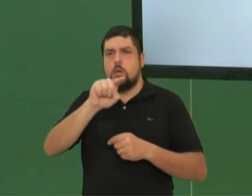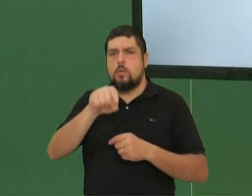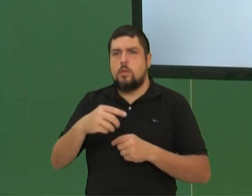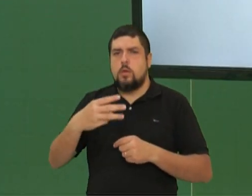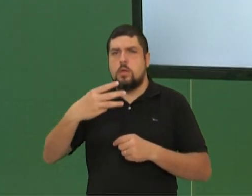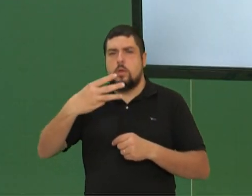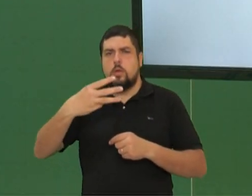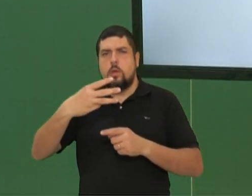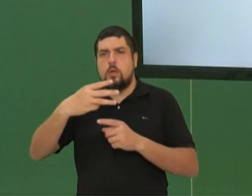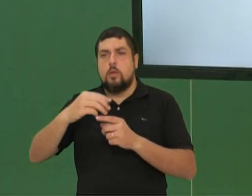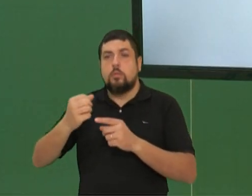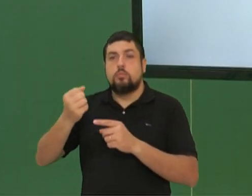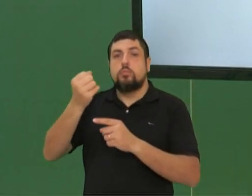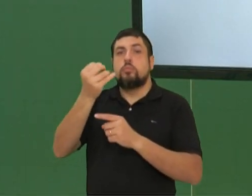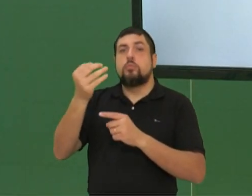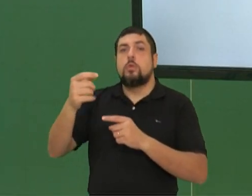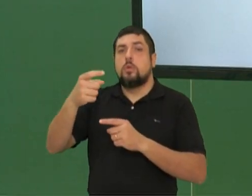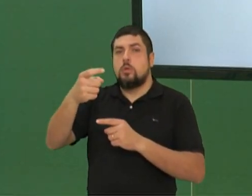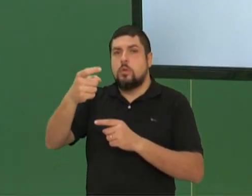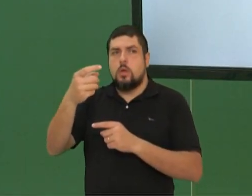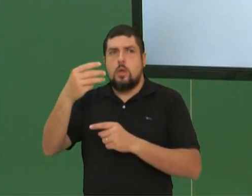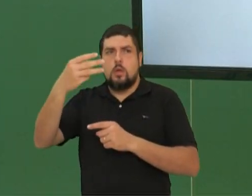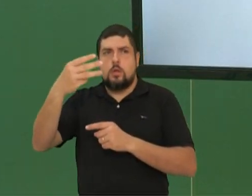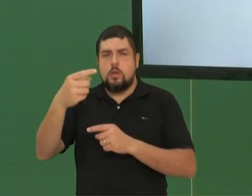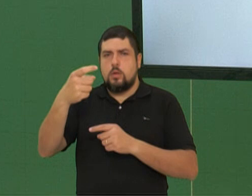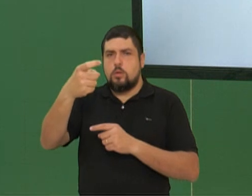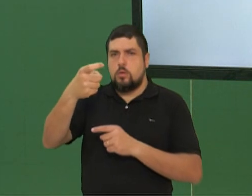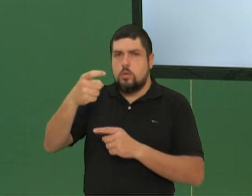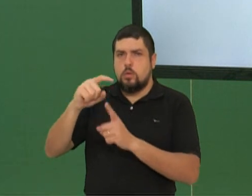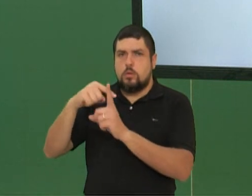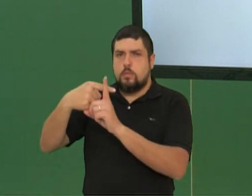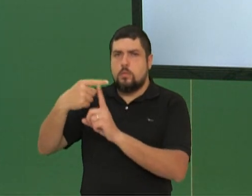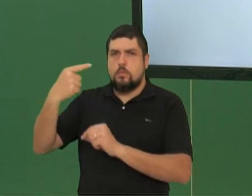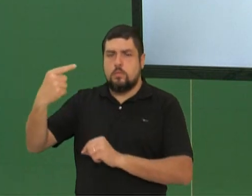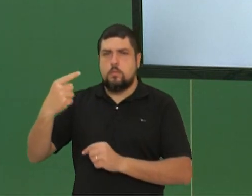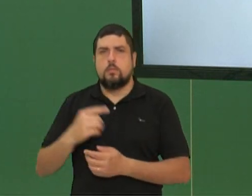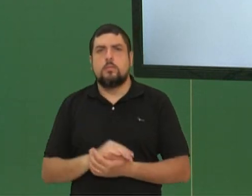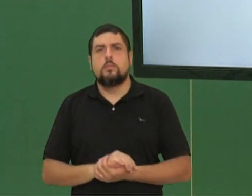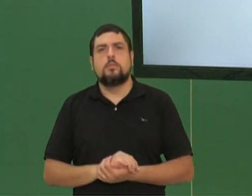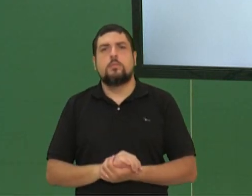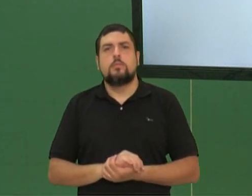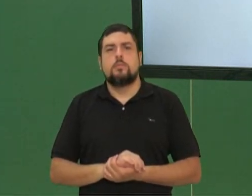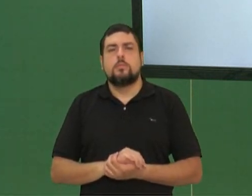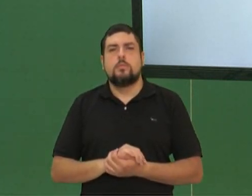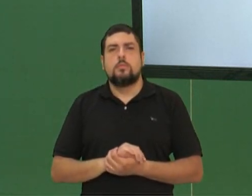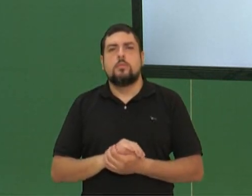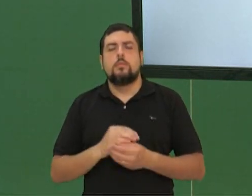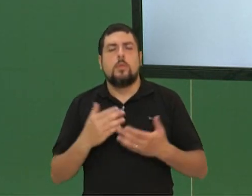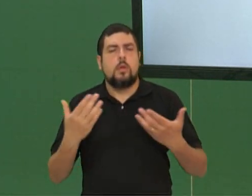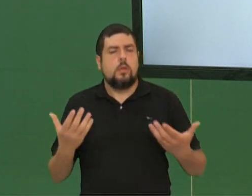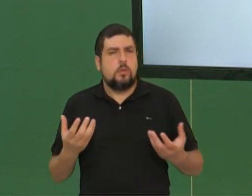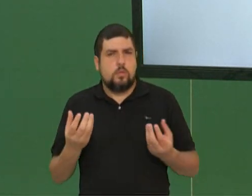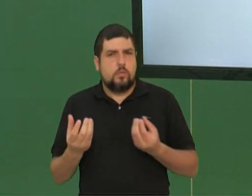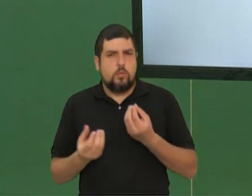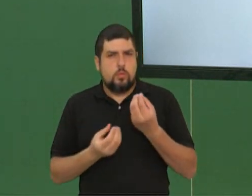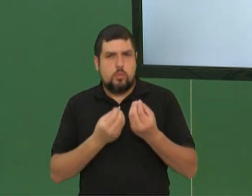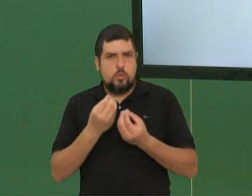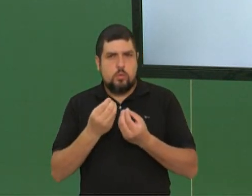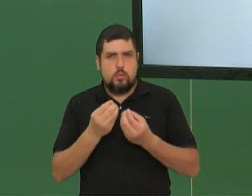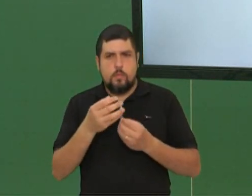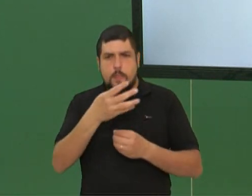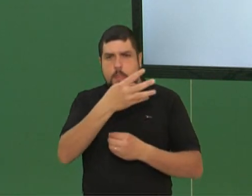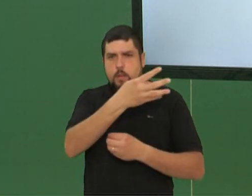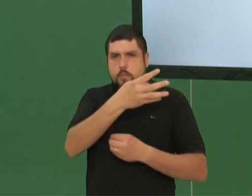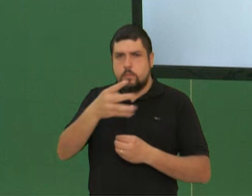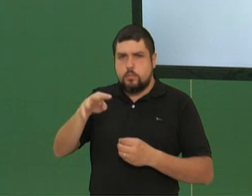elevado a x mais 1. Isso mesmo. Então, a escolha na tabela